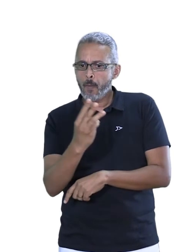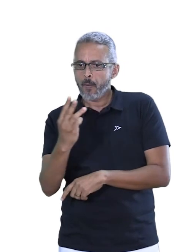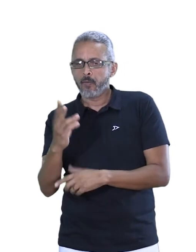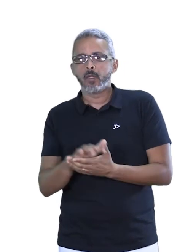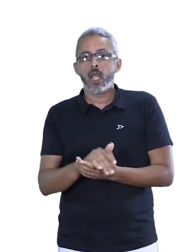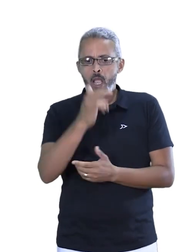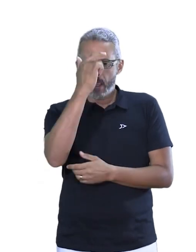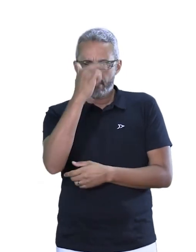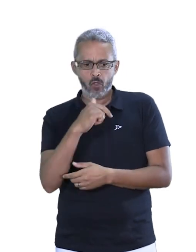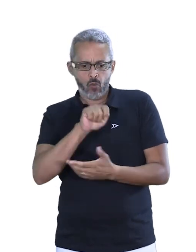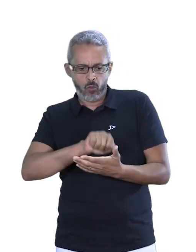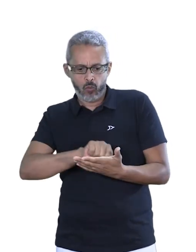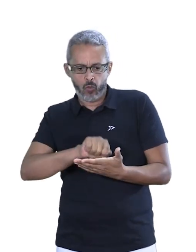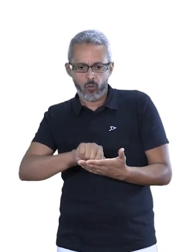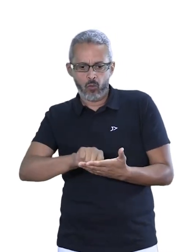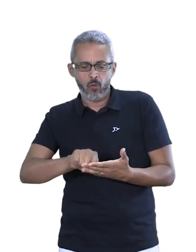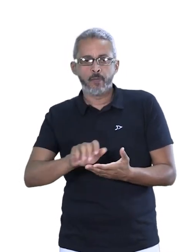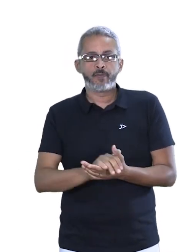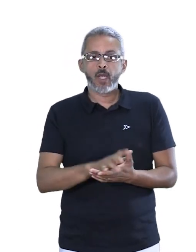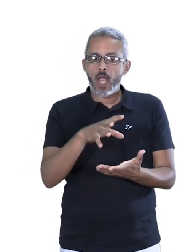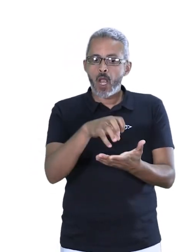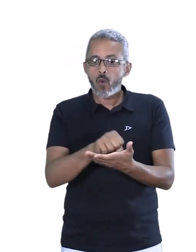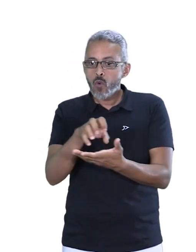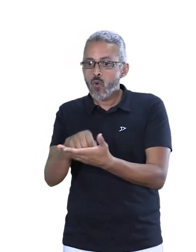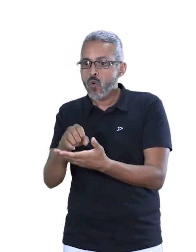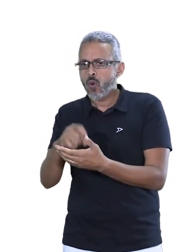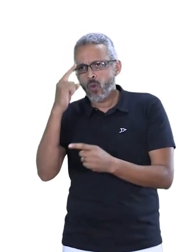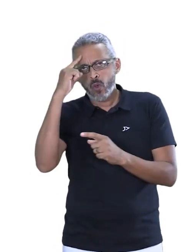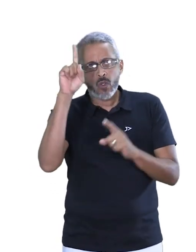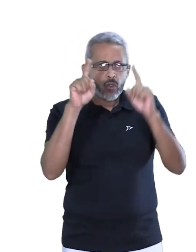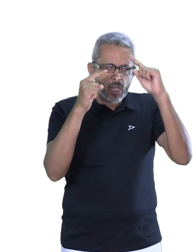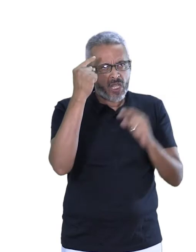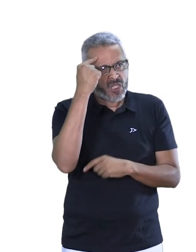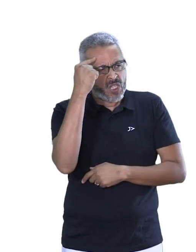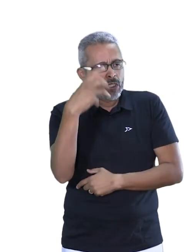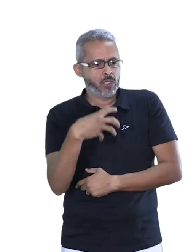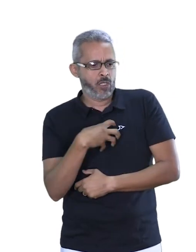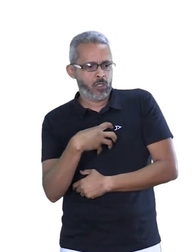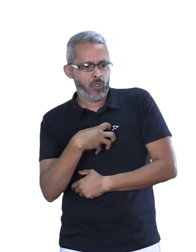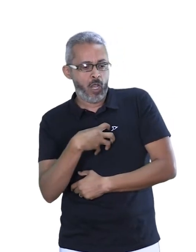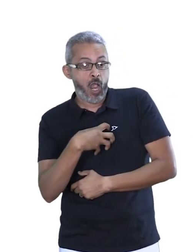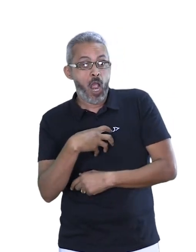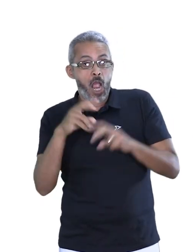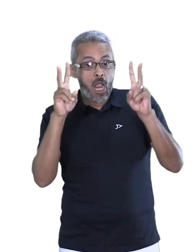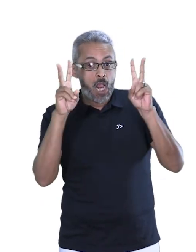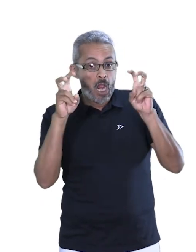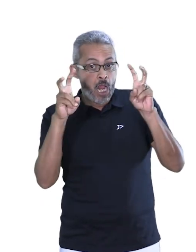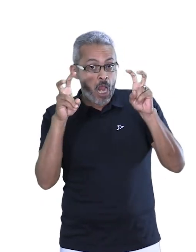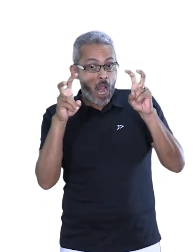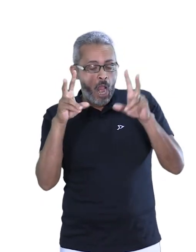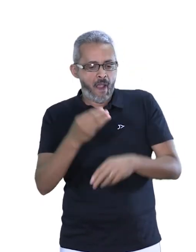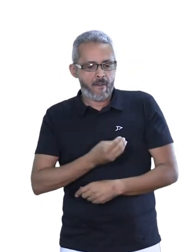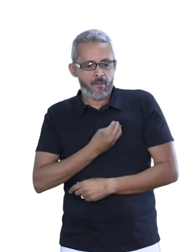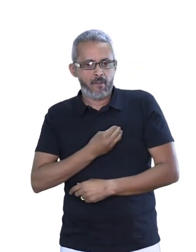o blogueiro, a pessoa que escreve, registra suas ideias, sentimentos, fatos ligados à